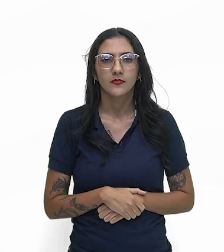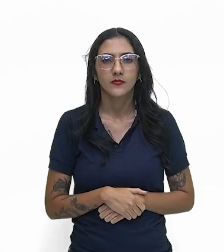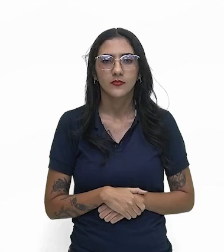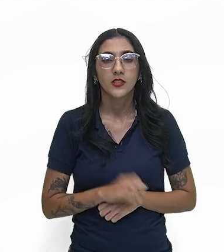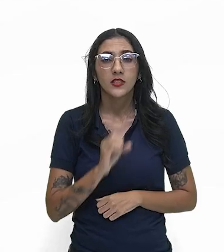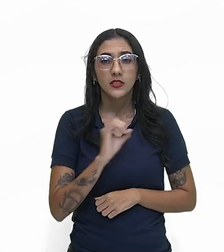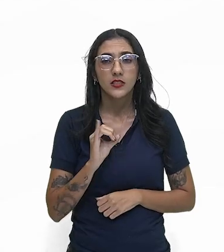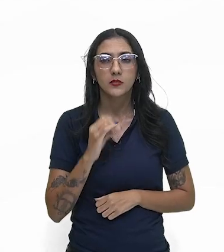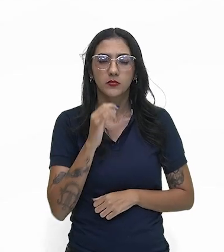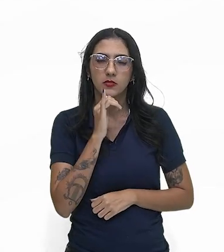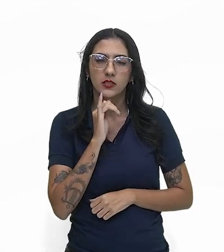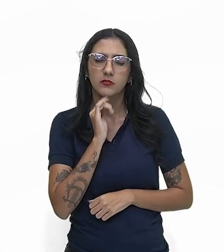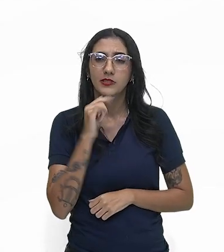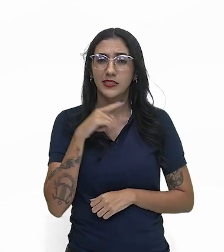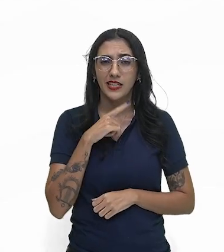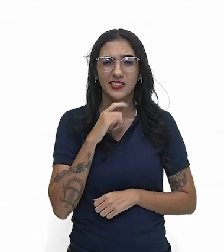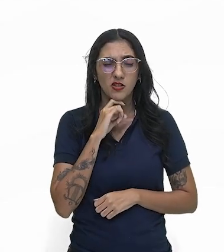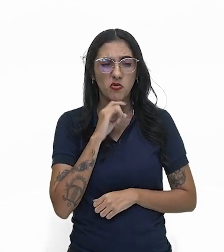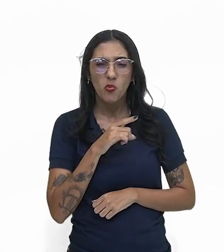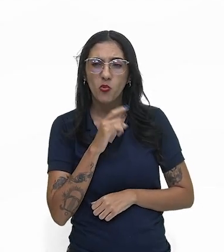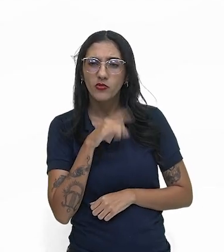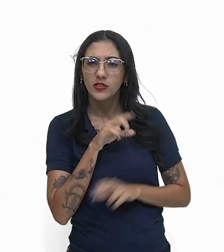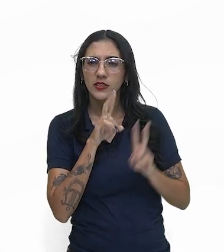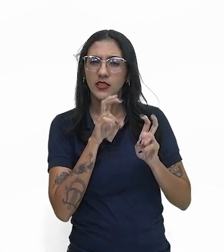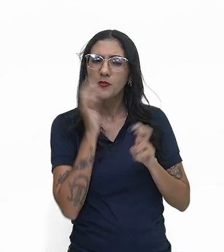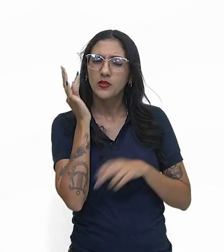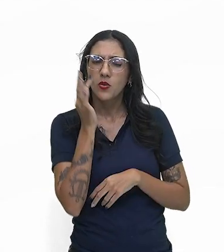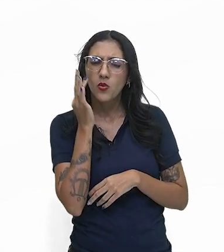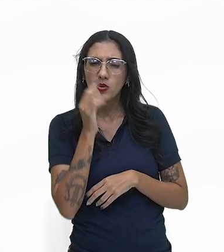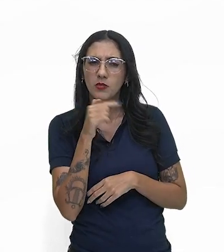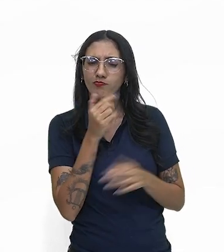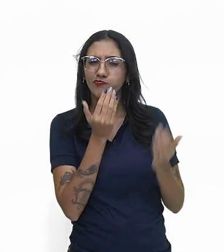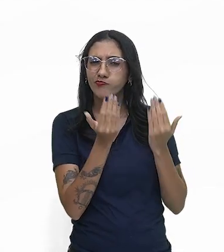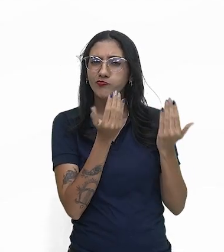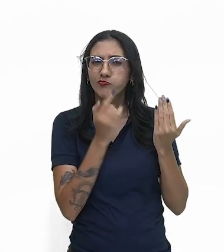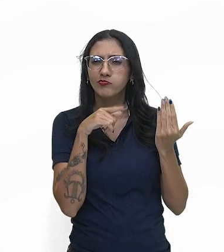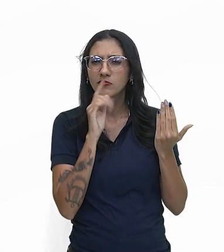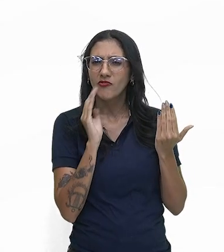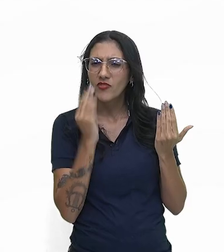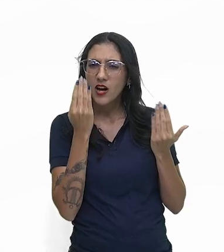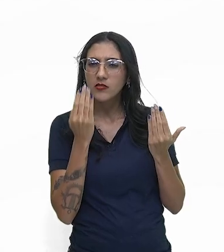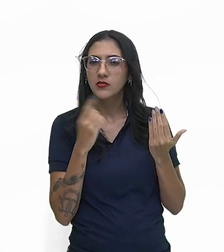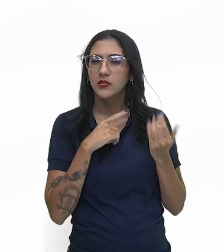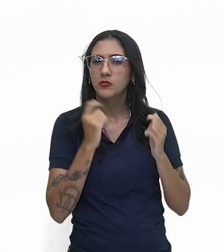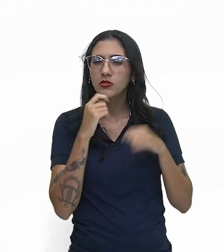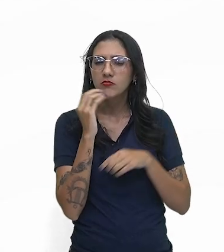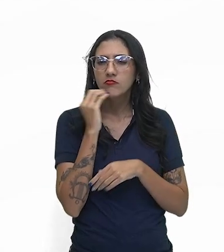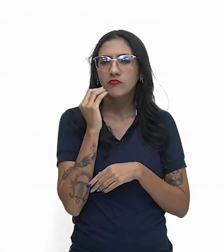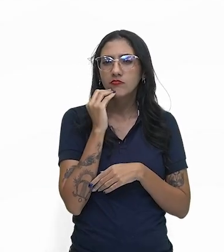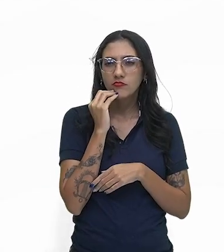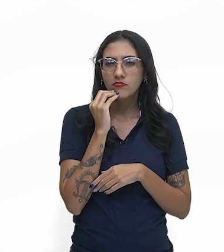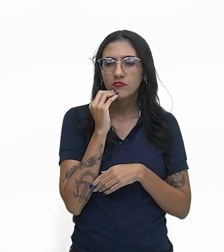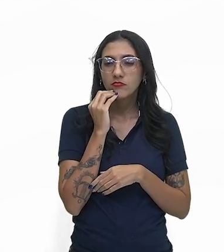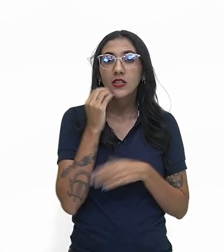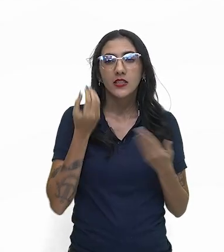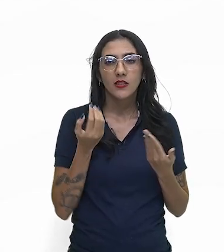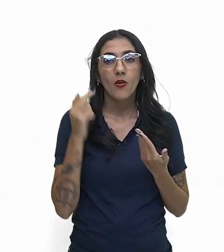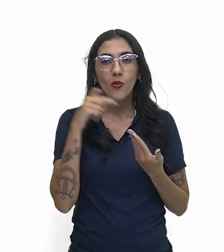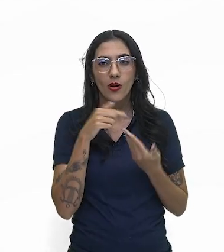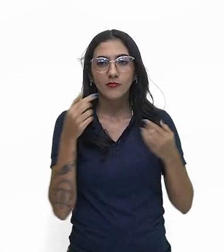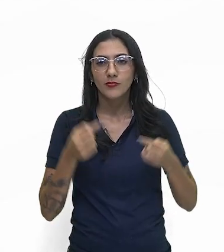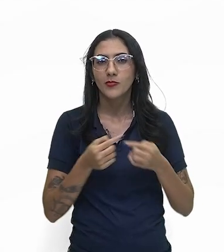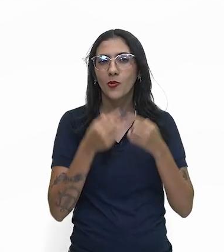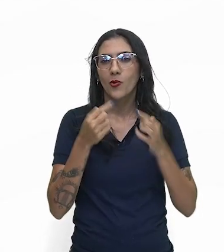a dúvida da falsibilidade, que aquela teoria pode ser falsa, é que você vai poder testar aquela teoria. Esse é o ponto que ele vai